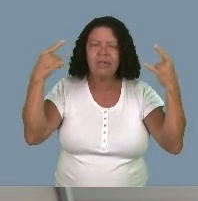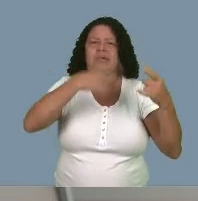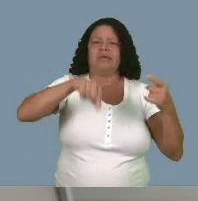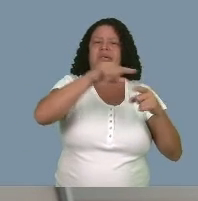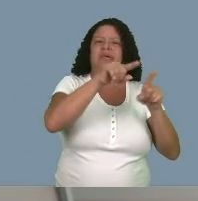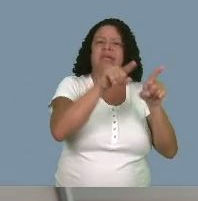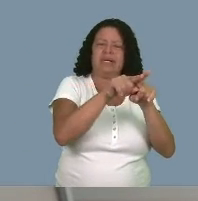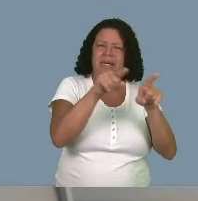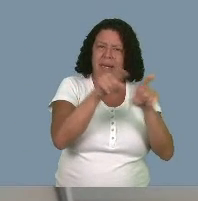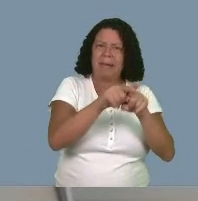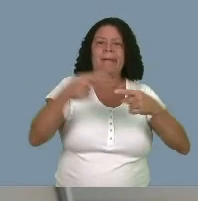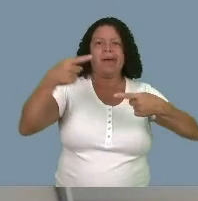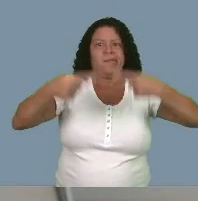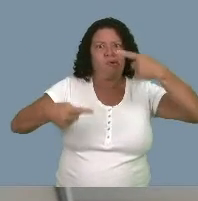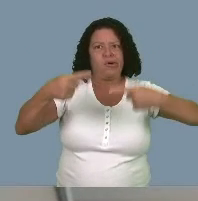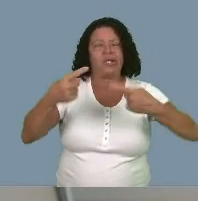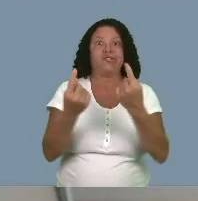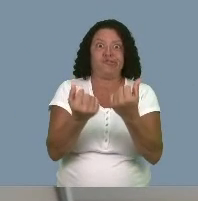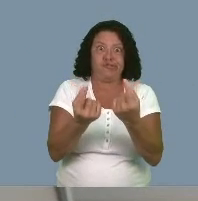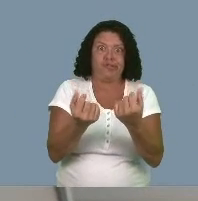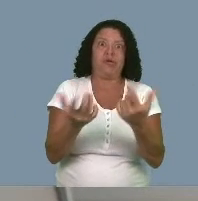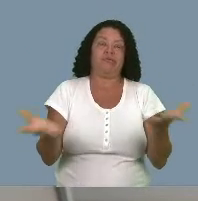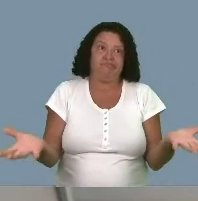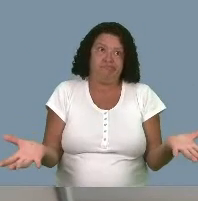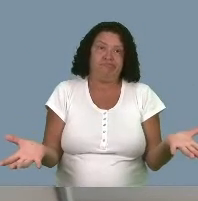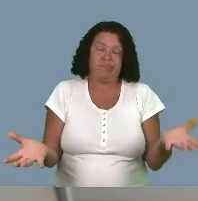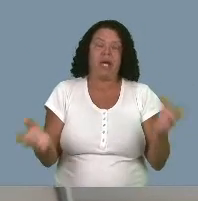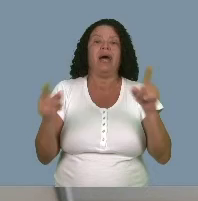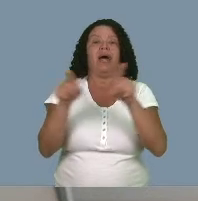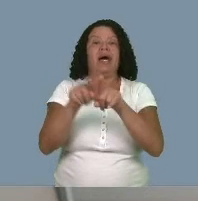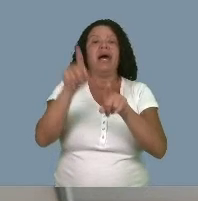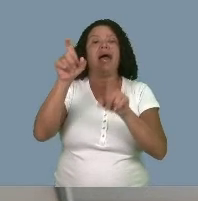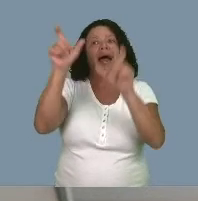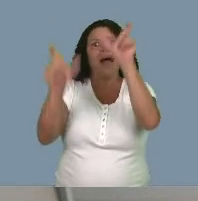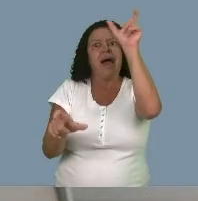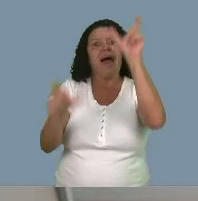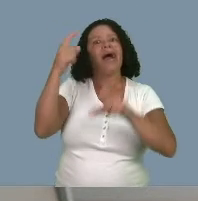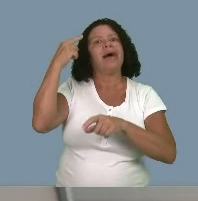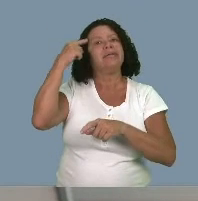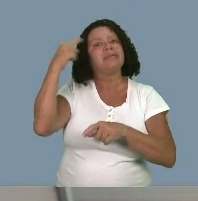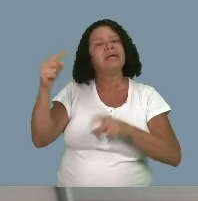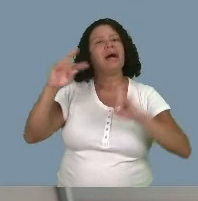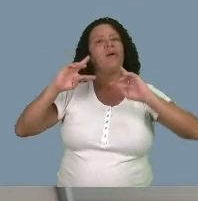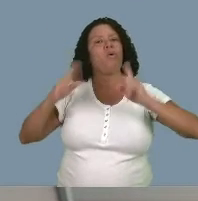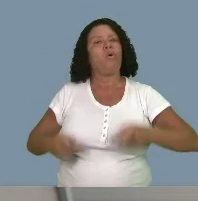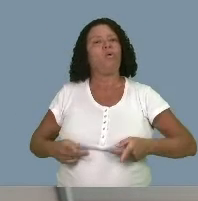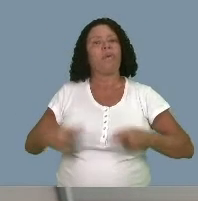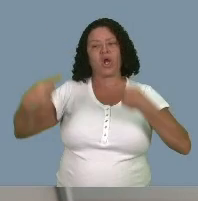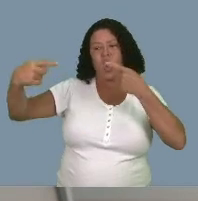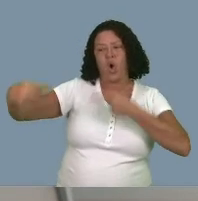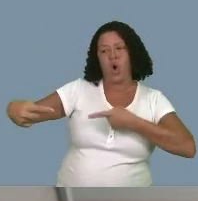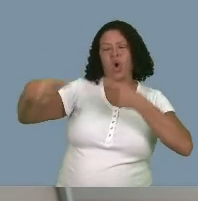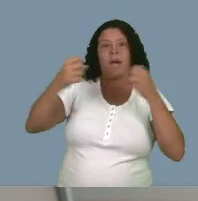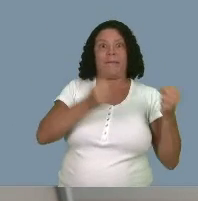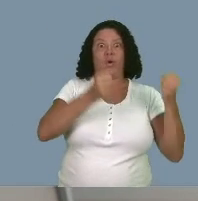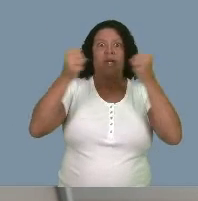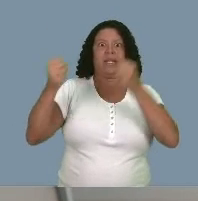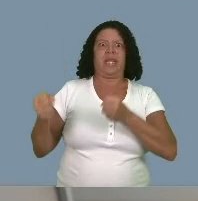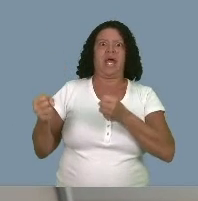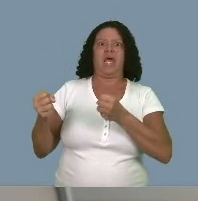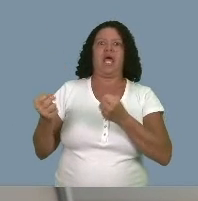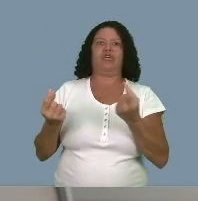relações político-econômicas, tem levado os seres humanos a competirem pelo poder,